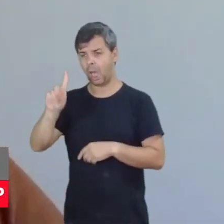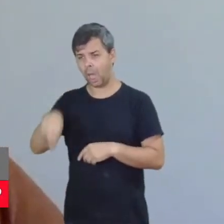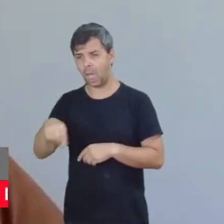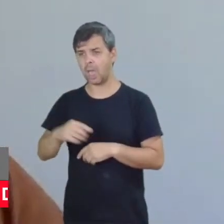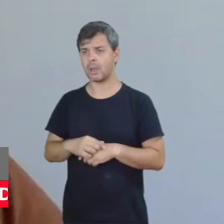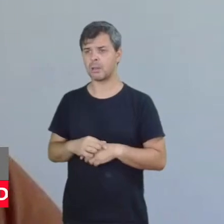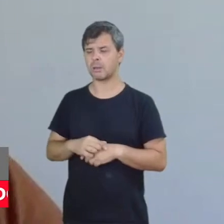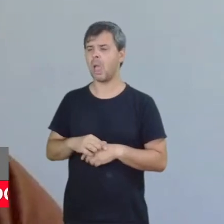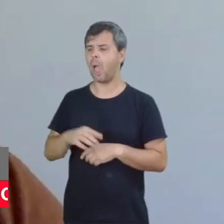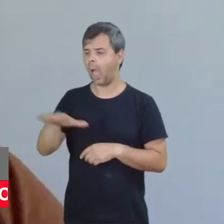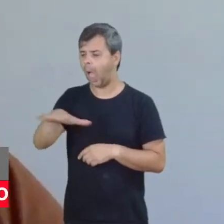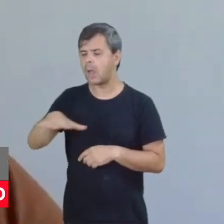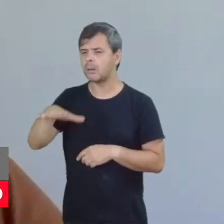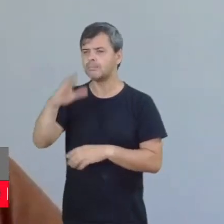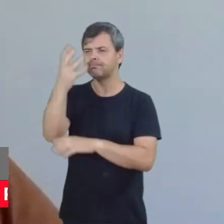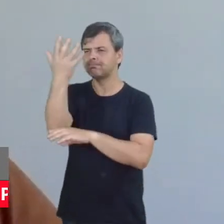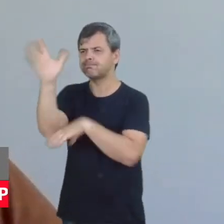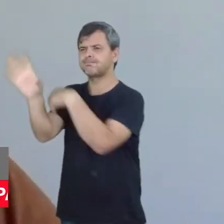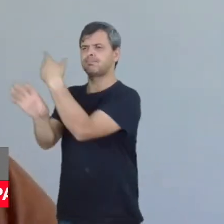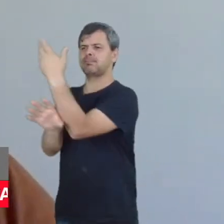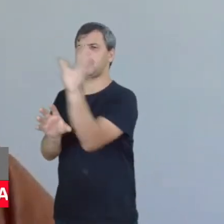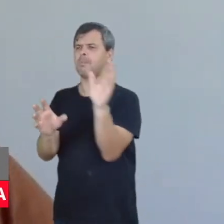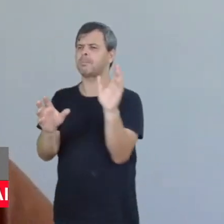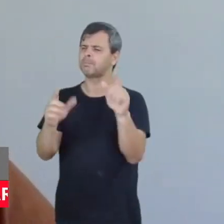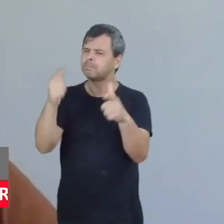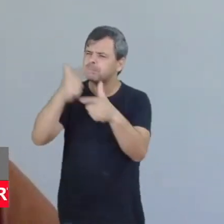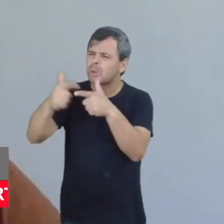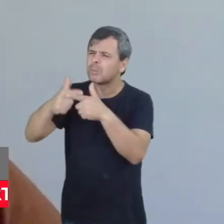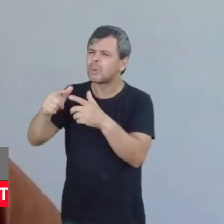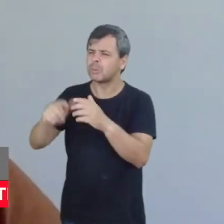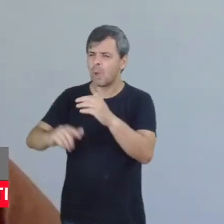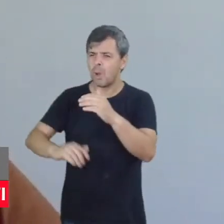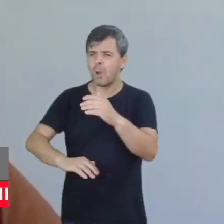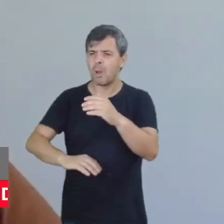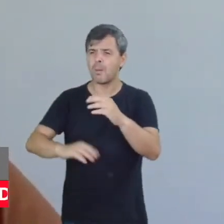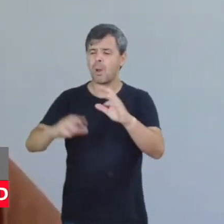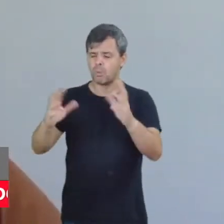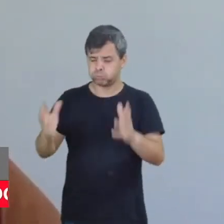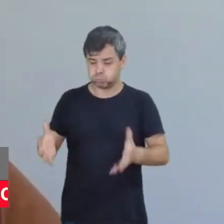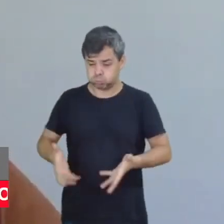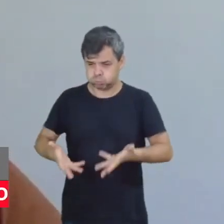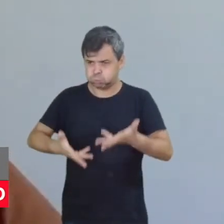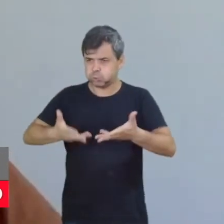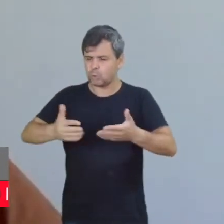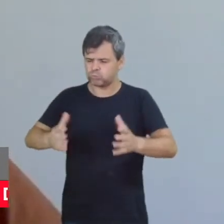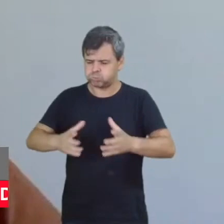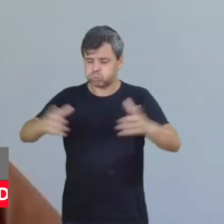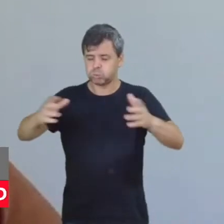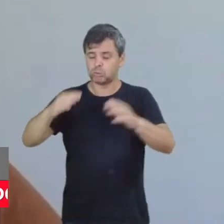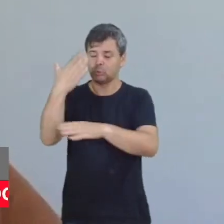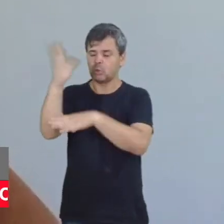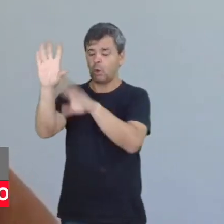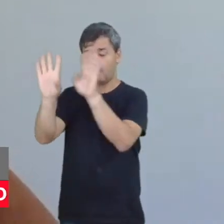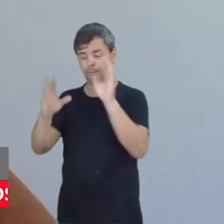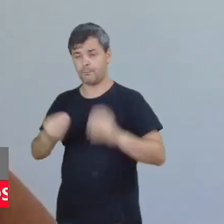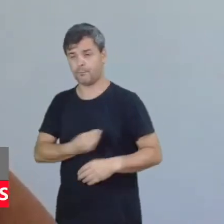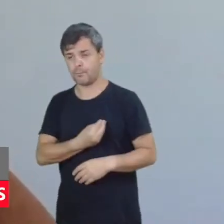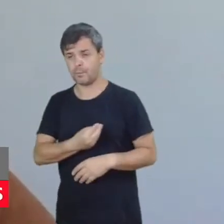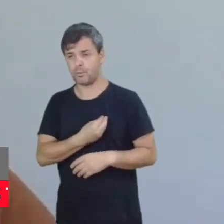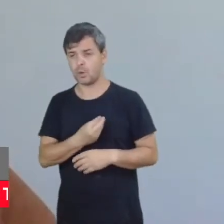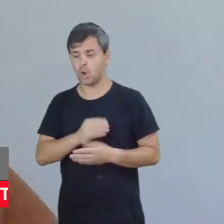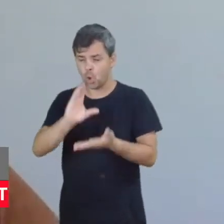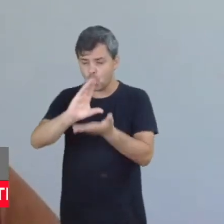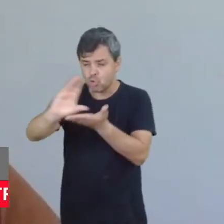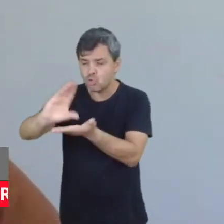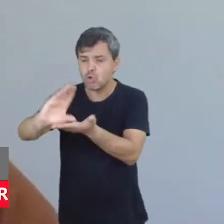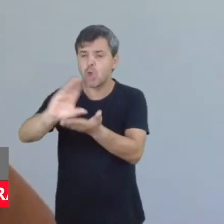questão ambiental, a crise climática, a ebulição climática que nós já estamos vivendo, o investimento